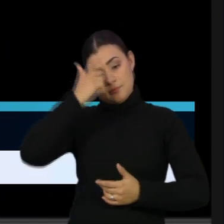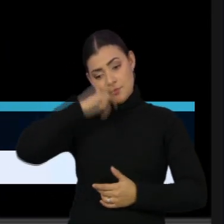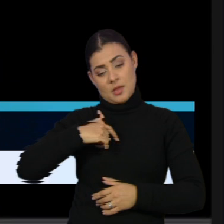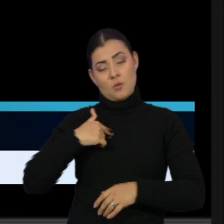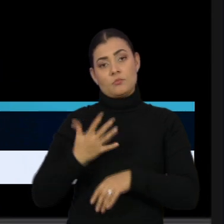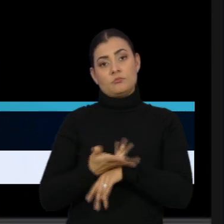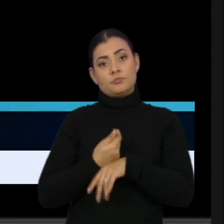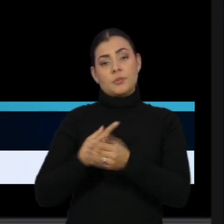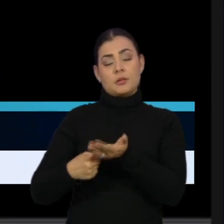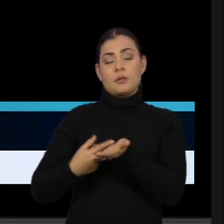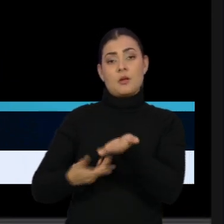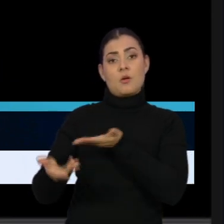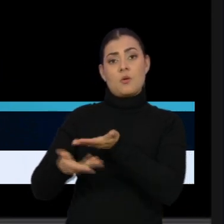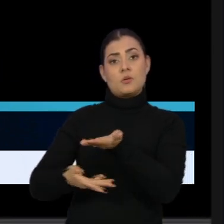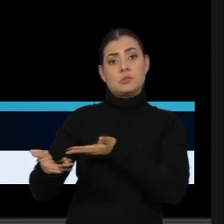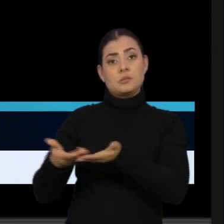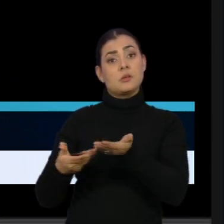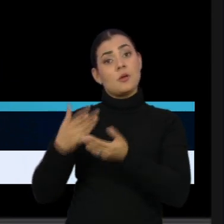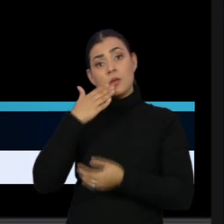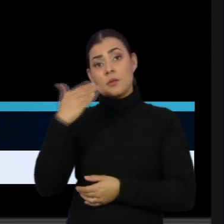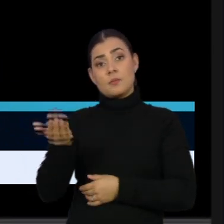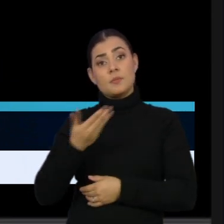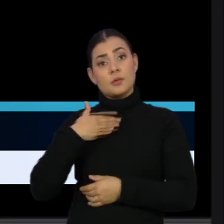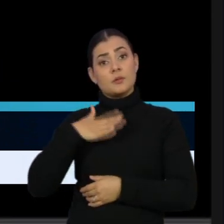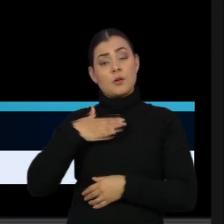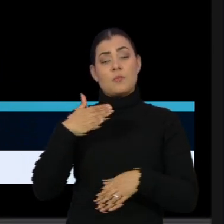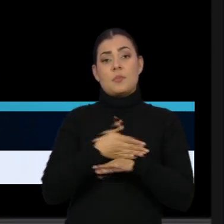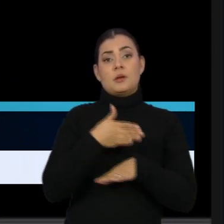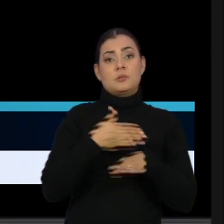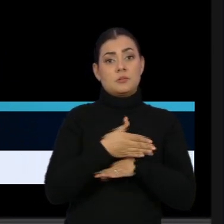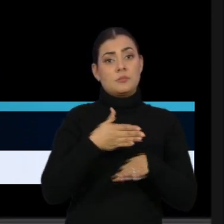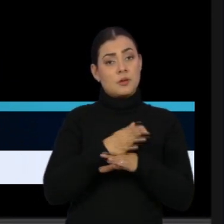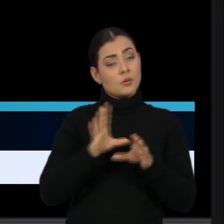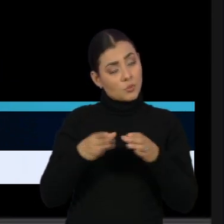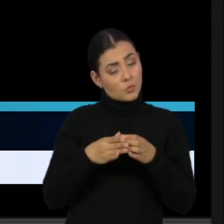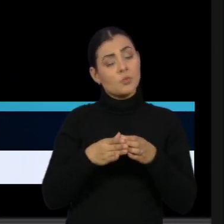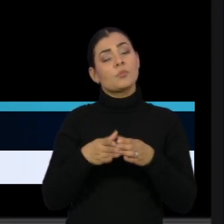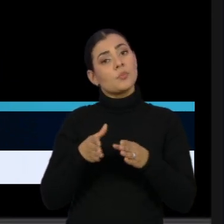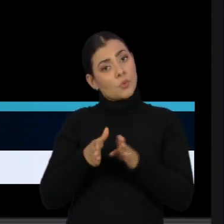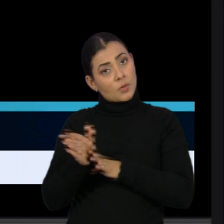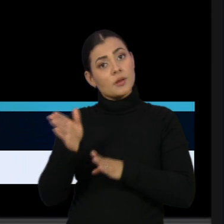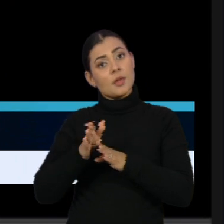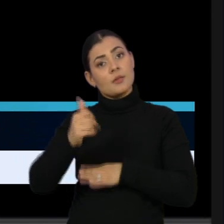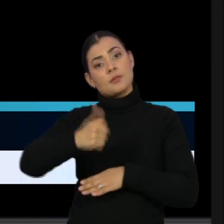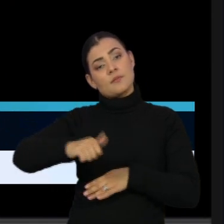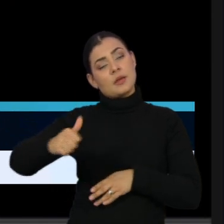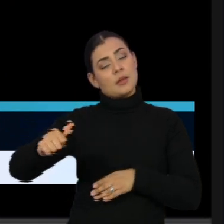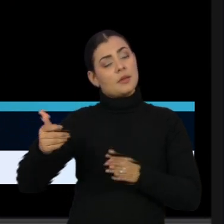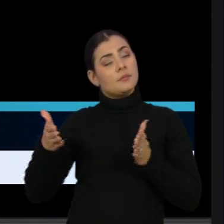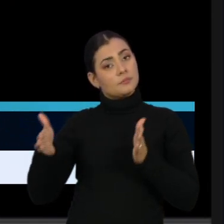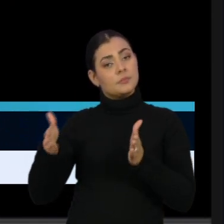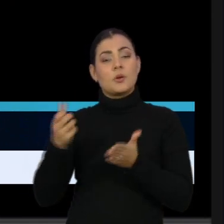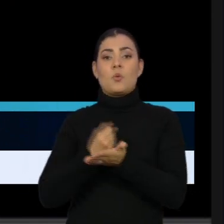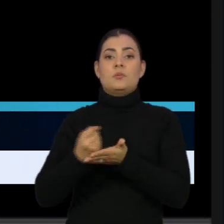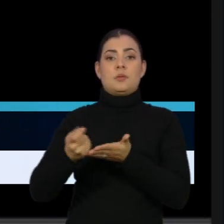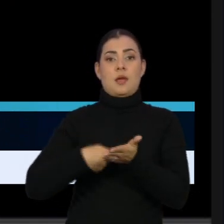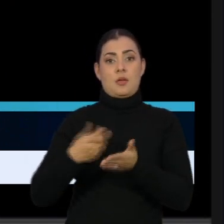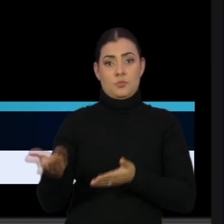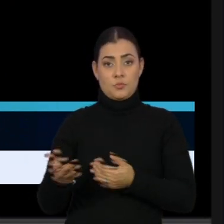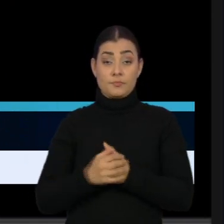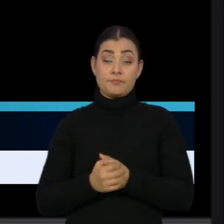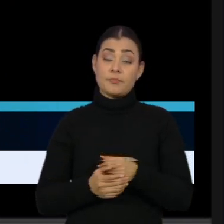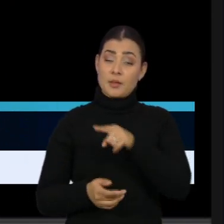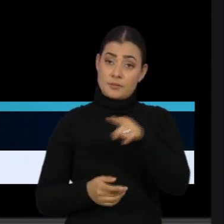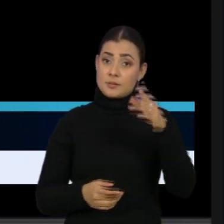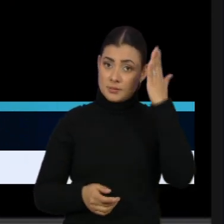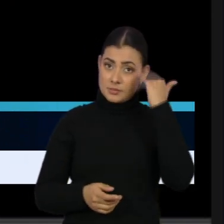habilidade negocial, ele pede que eu possa participar desse comitê que faz análise desses grandes contratos. Agora você sabe